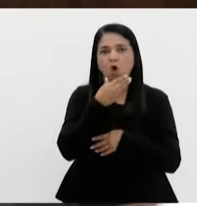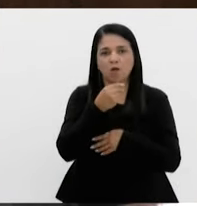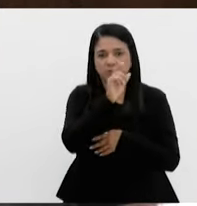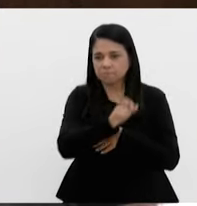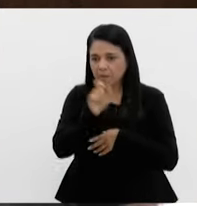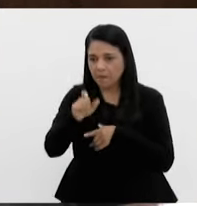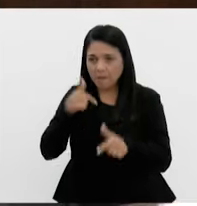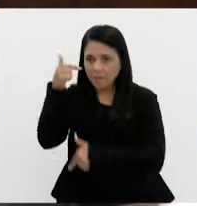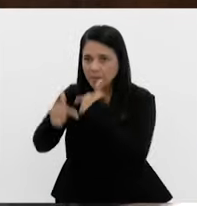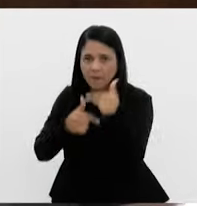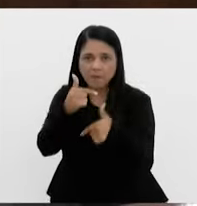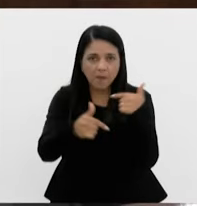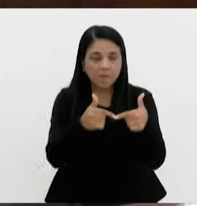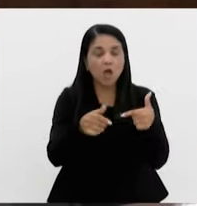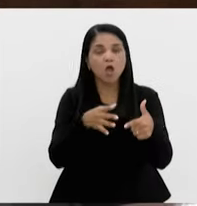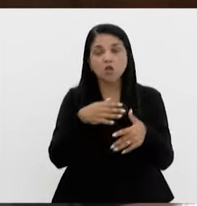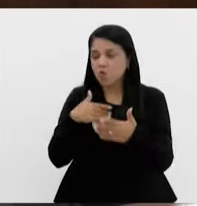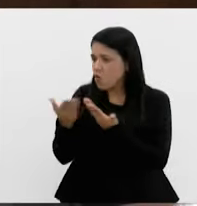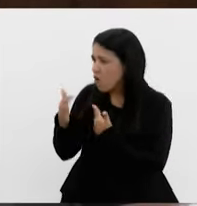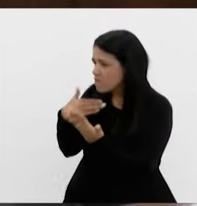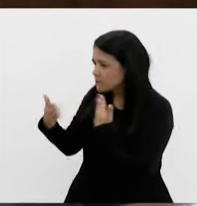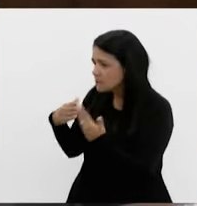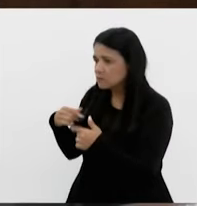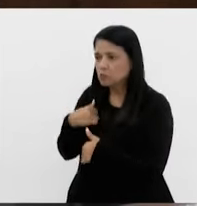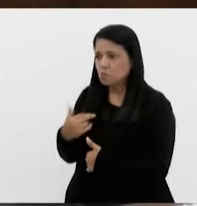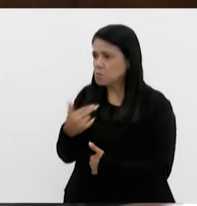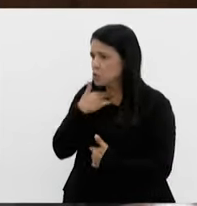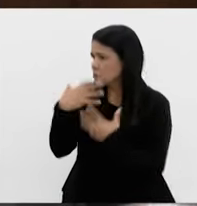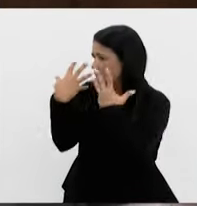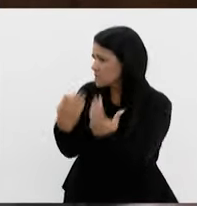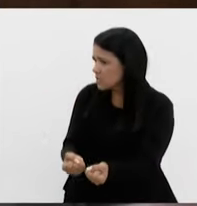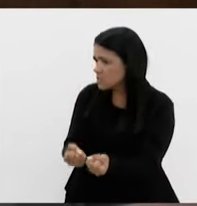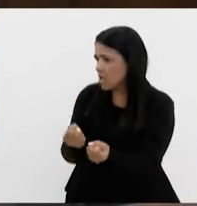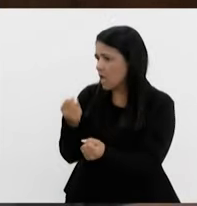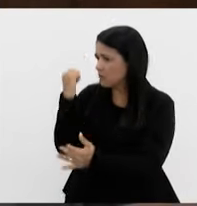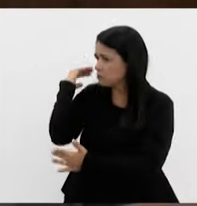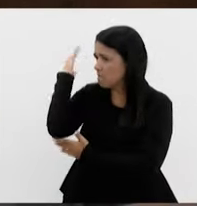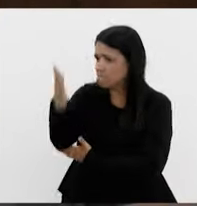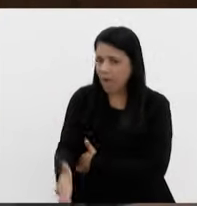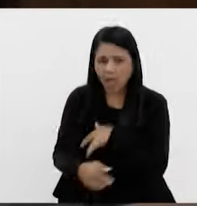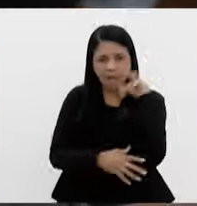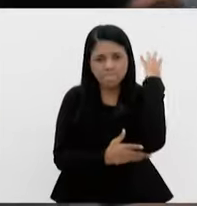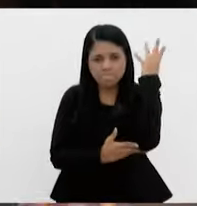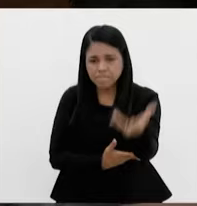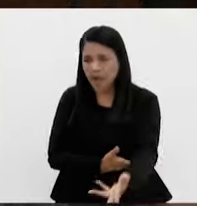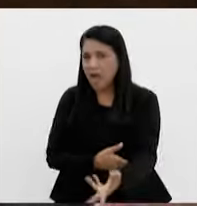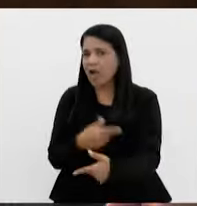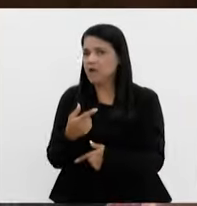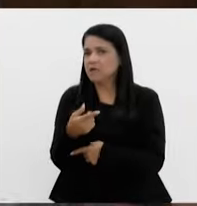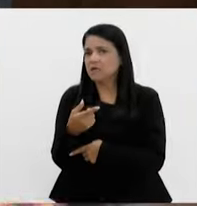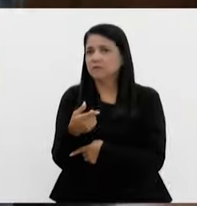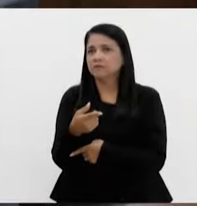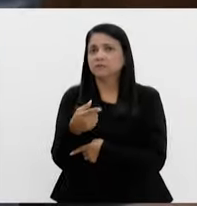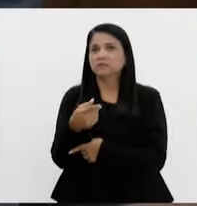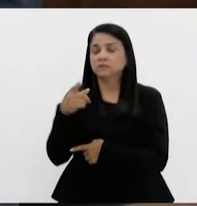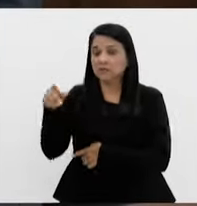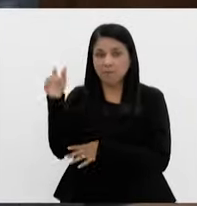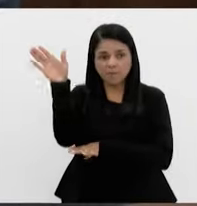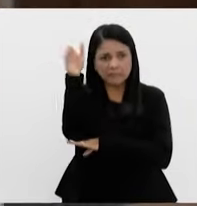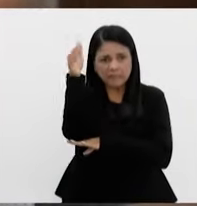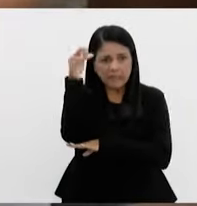reconheci eu conversava com eles e não podemos permitir que eles tirem o verde da nossa bandeira e eles respondiam selva